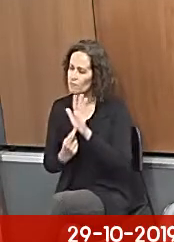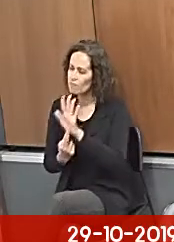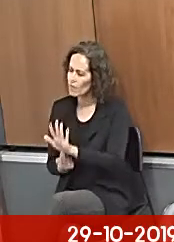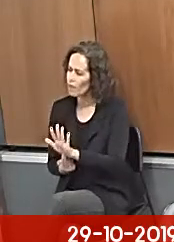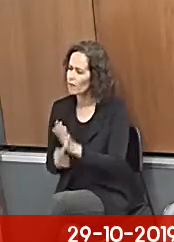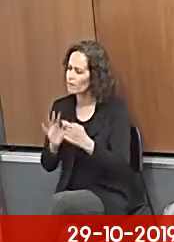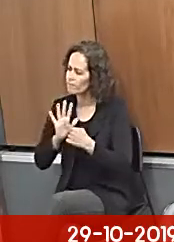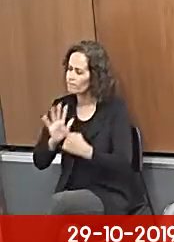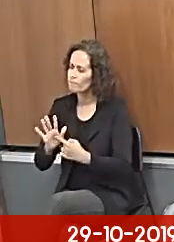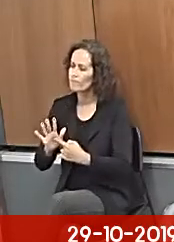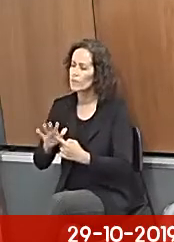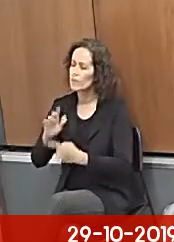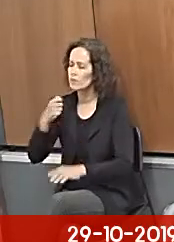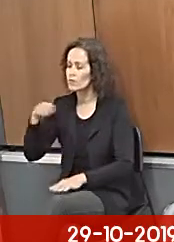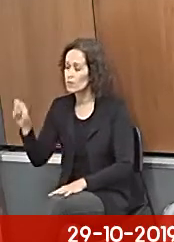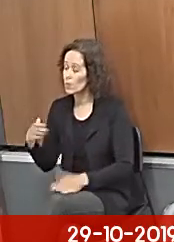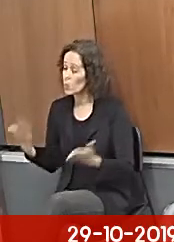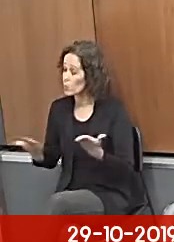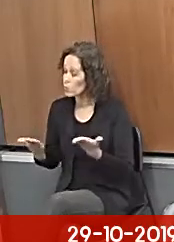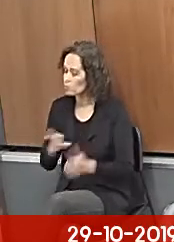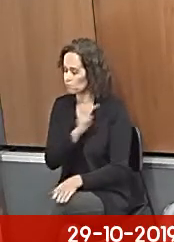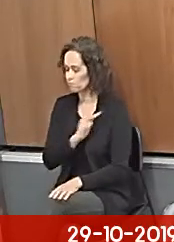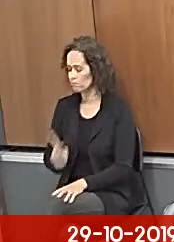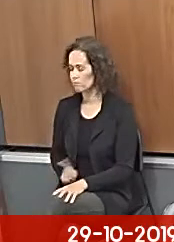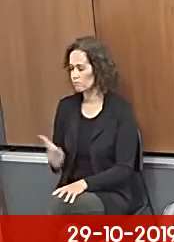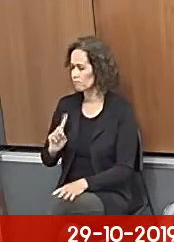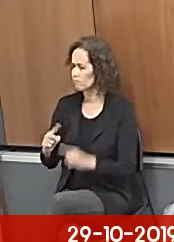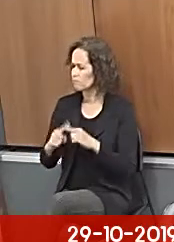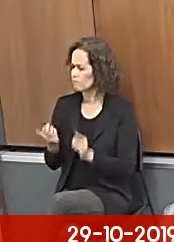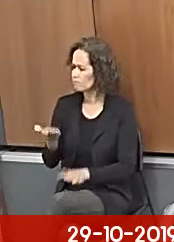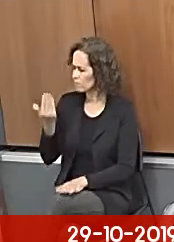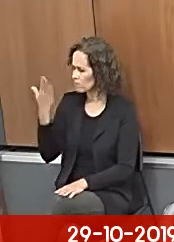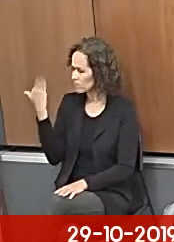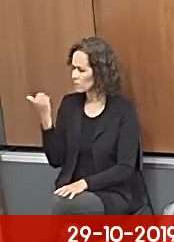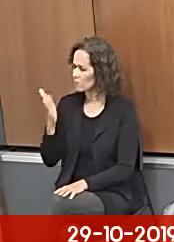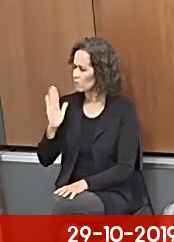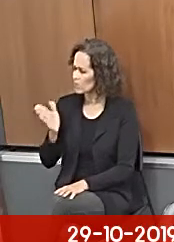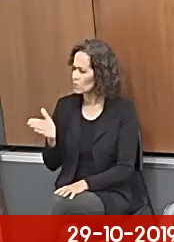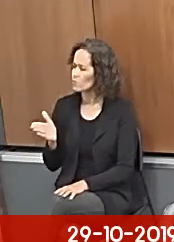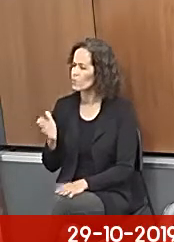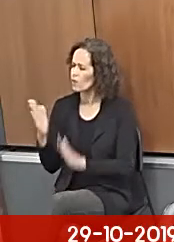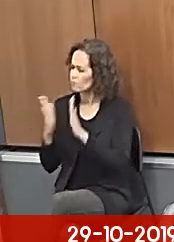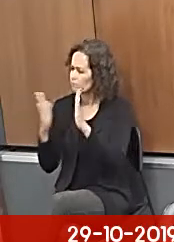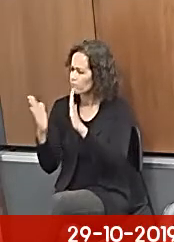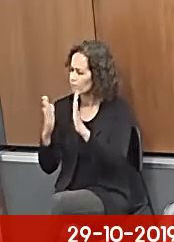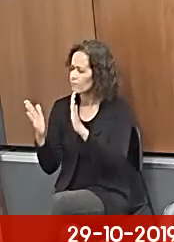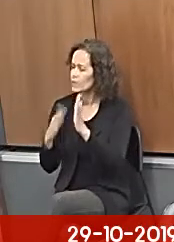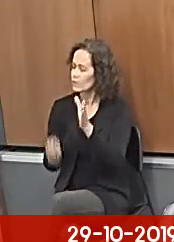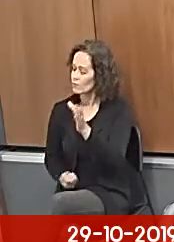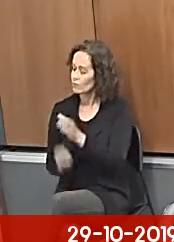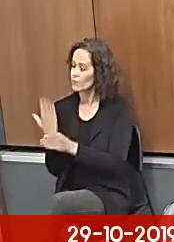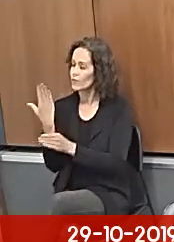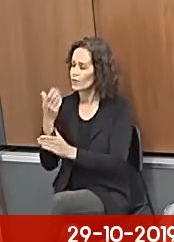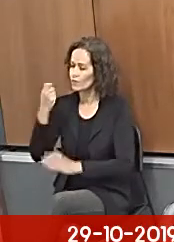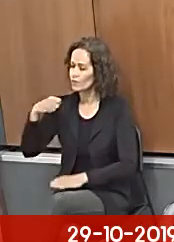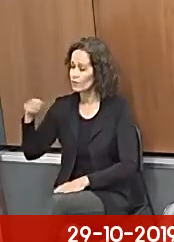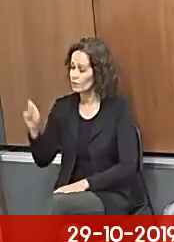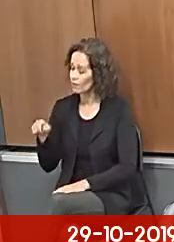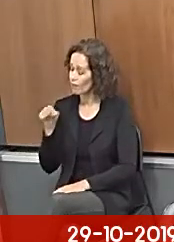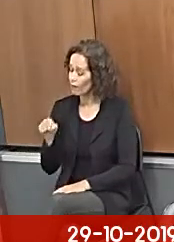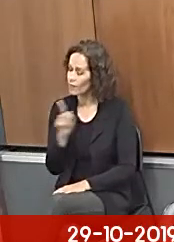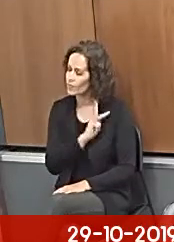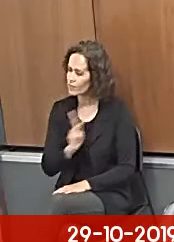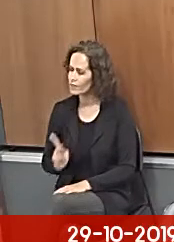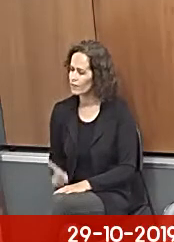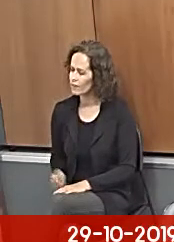associação. Hoje ele não é o presidente, mas ele foi presidente ao longo de toda a história, é o presidente fundador da associação, e foi ele que,